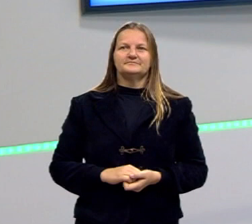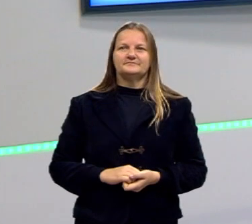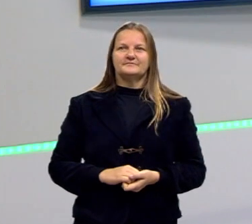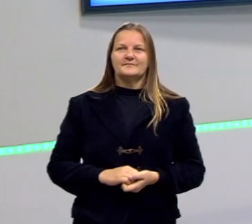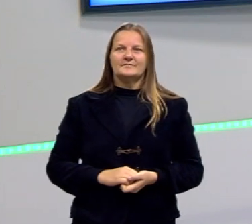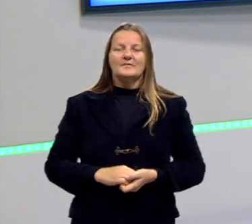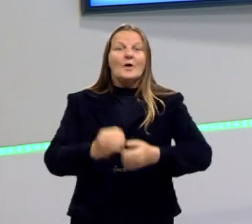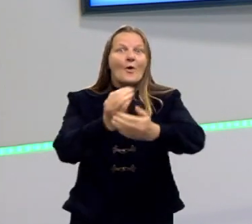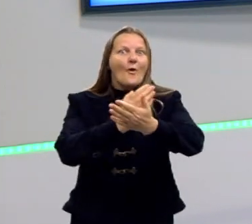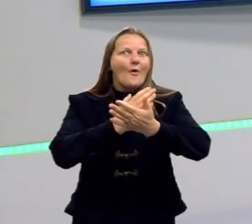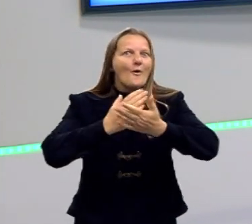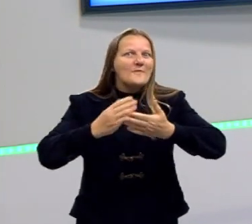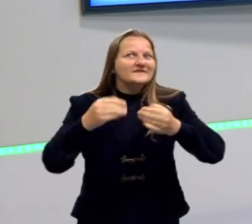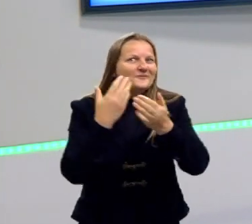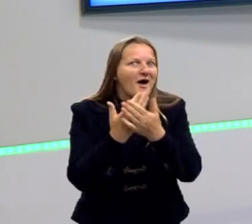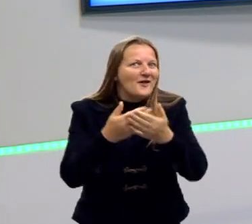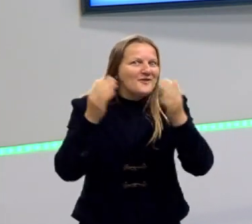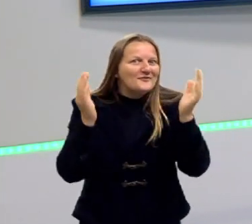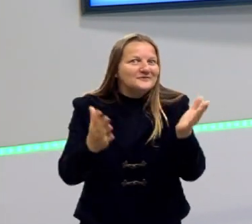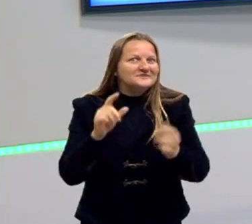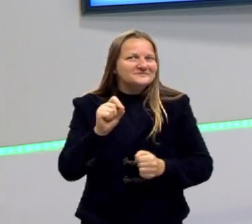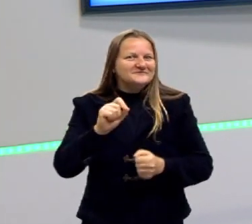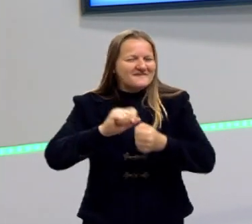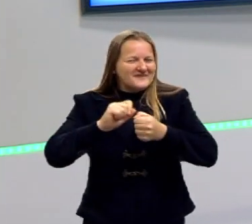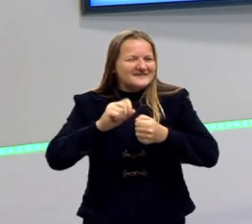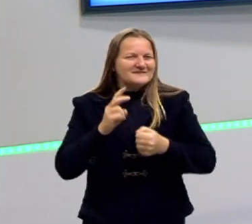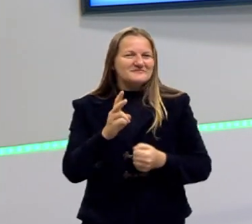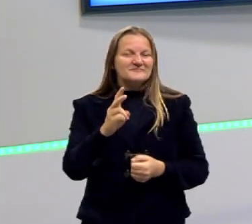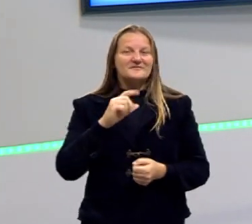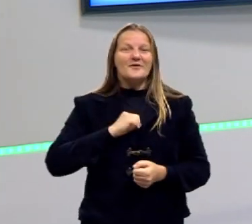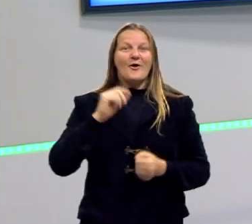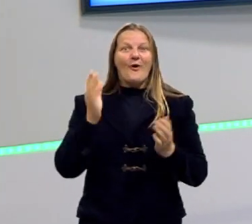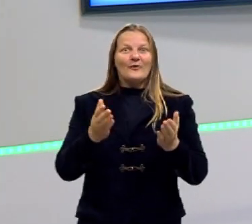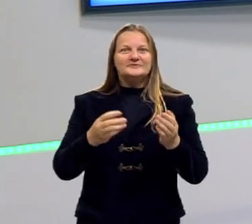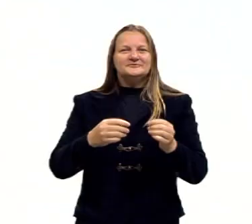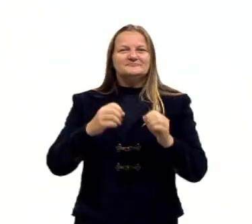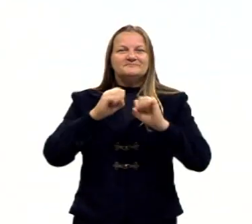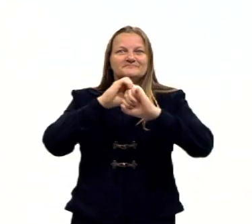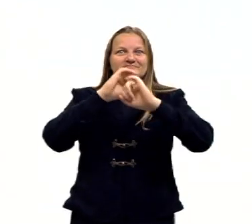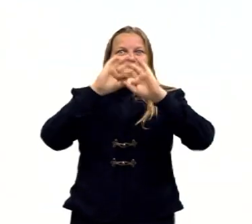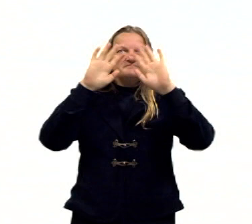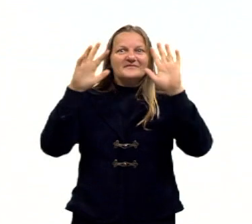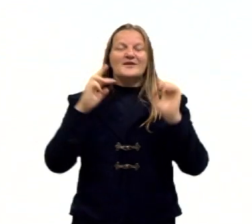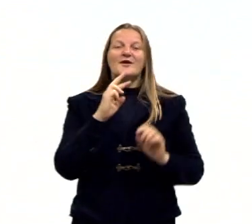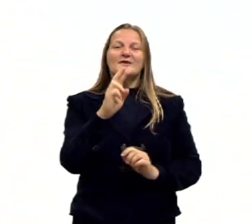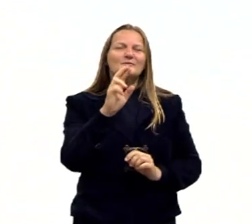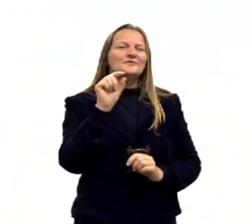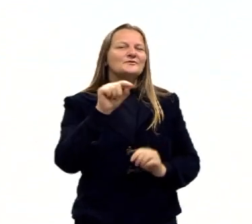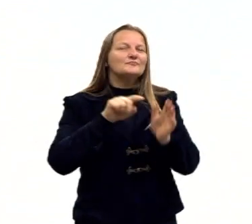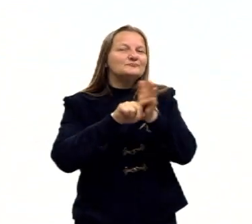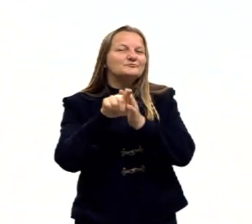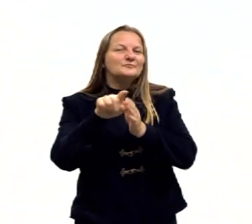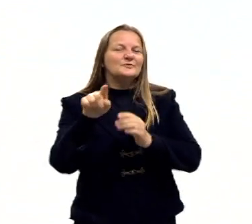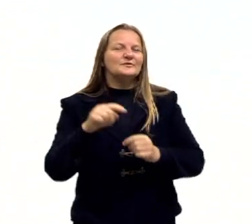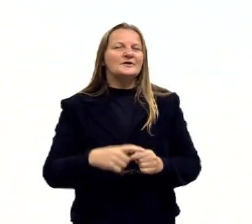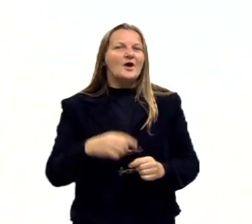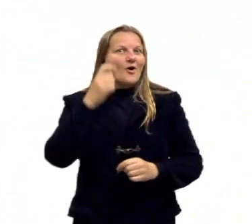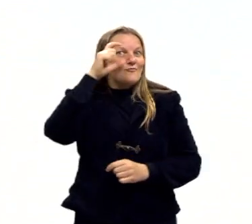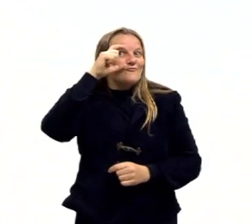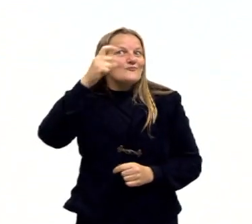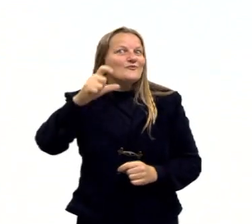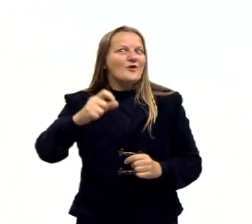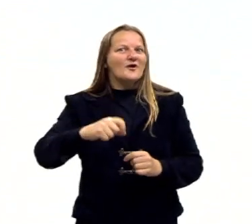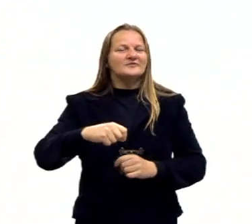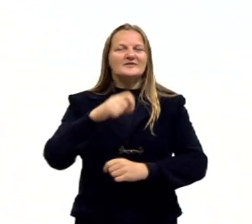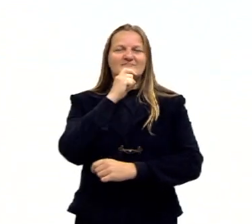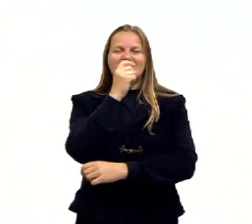Tá bom então para começar a nossa aula como a gente sempre faz a gente vai tentar responder uma pergunta uma questão muito curiosa